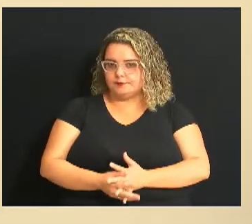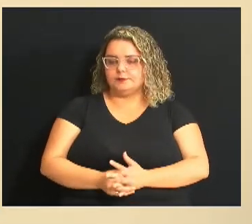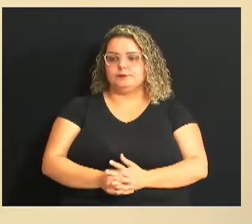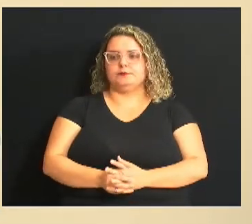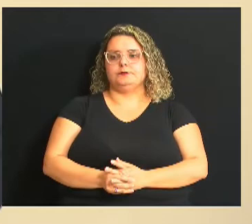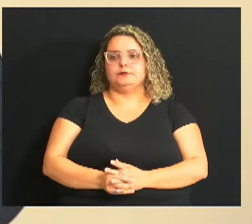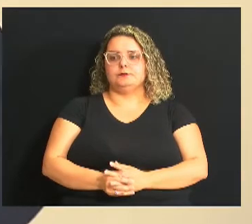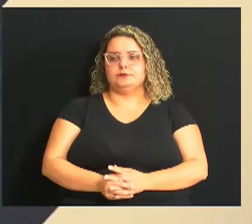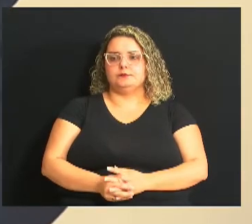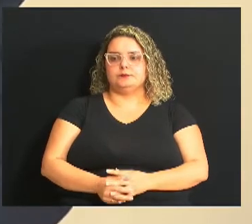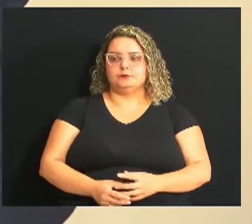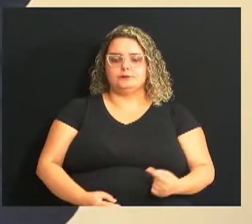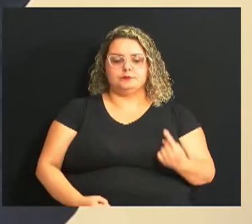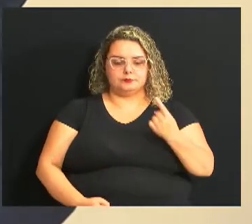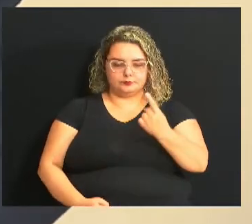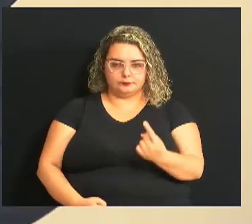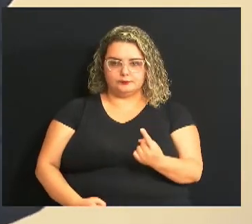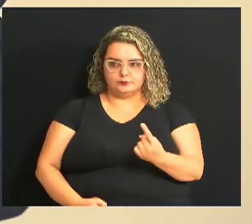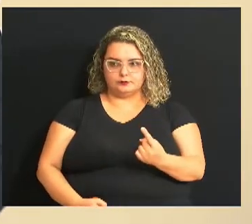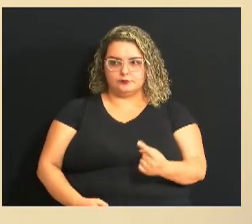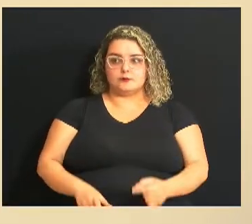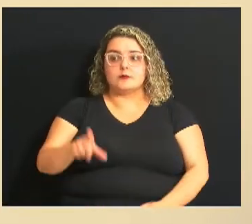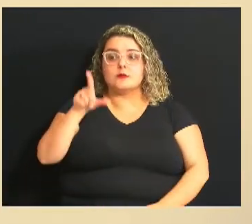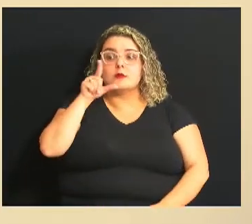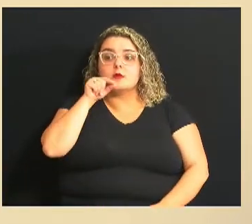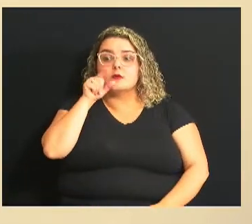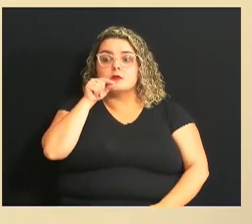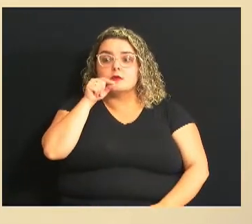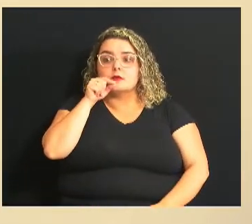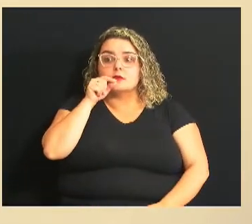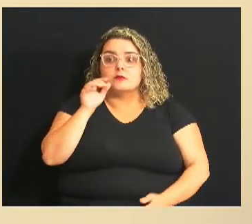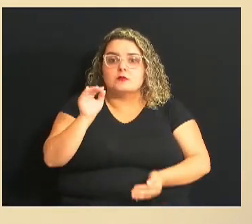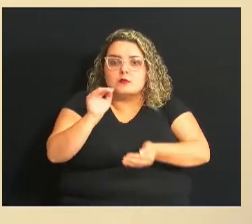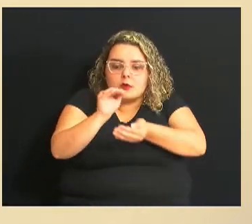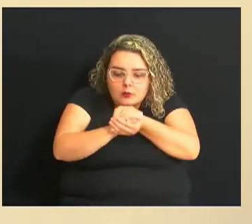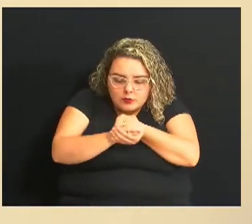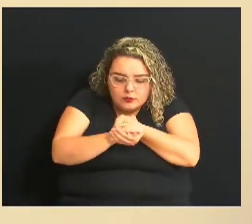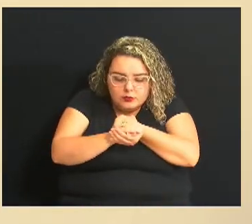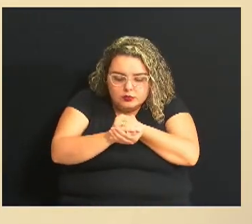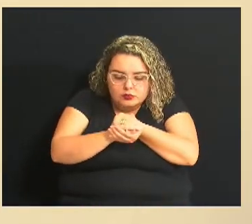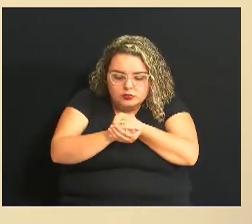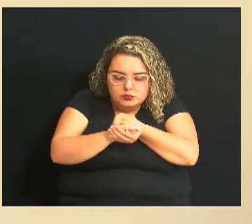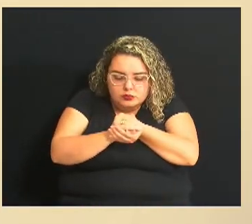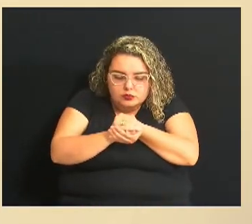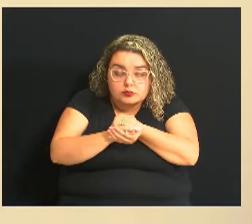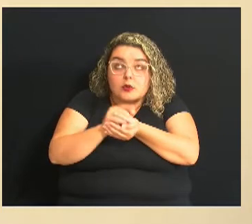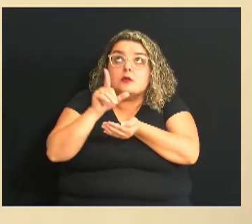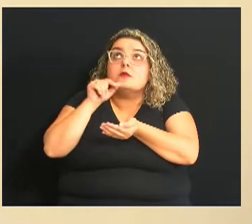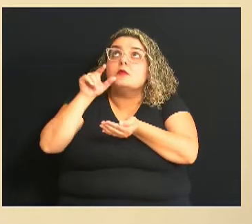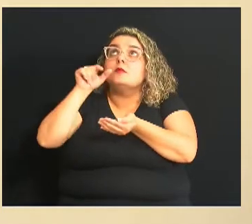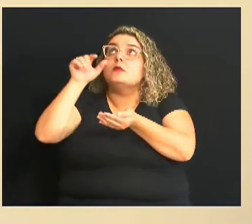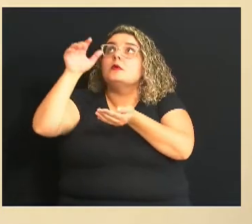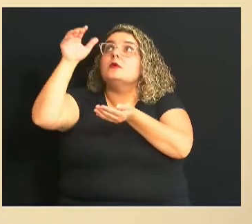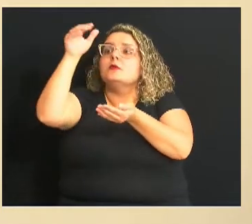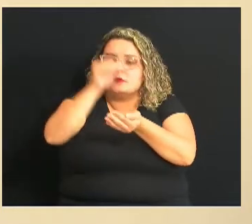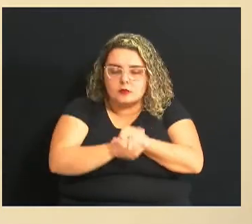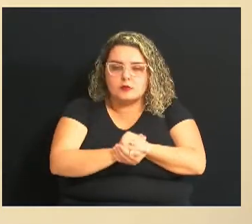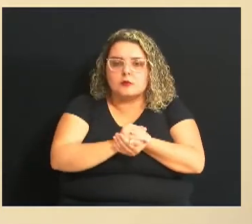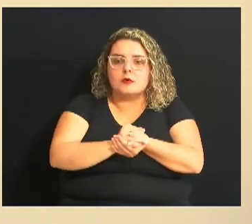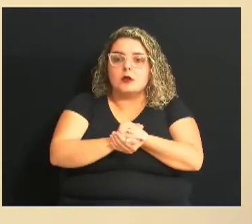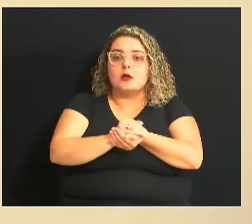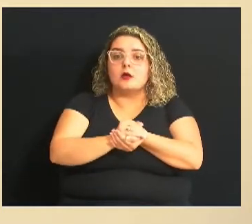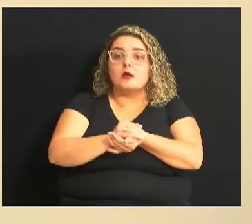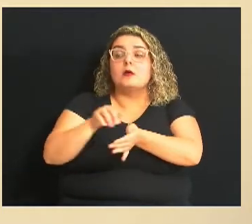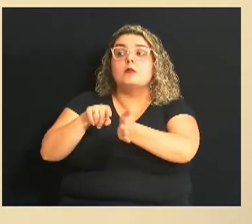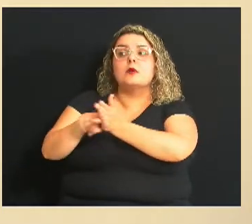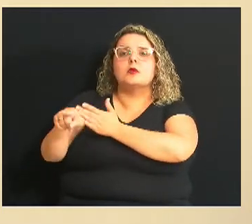Um deles pegou um pássaro e levou entre suas mãos. E perguntou ao sábio se aquela